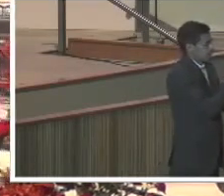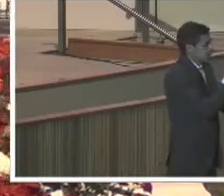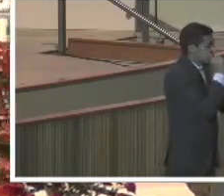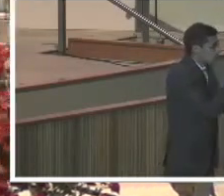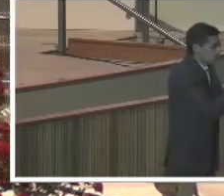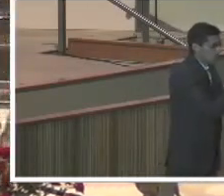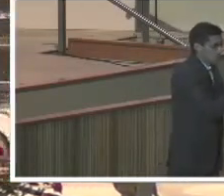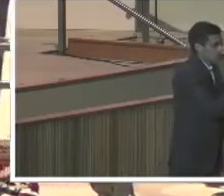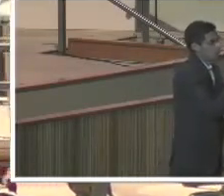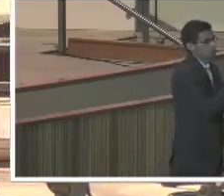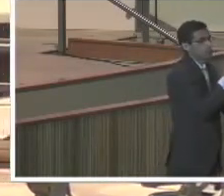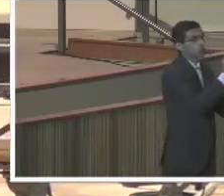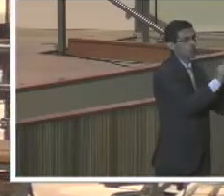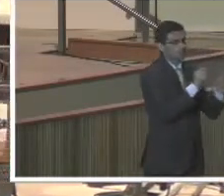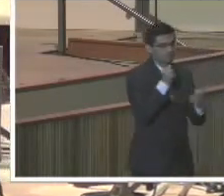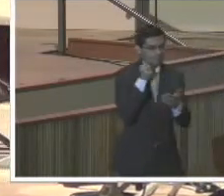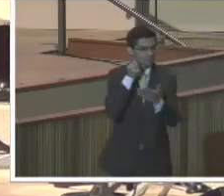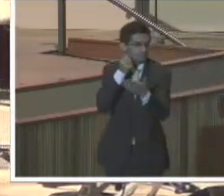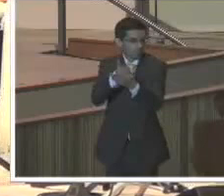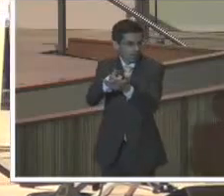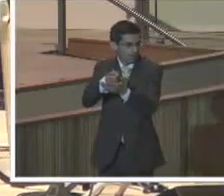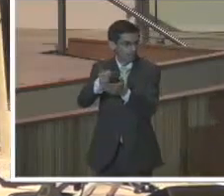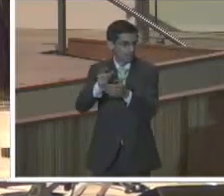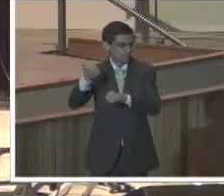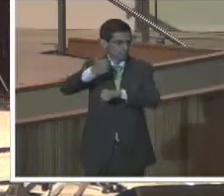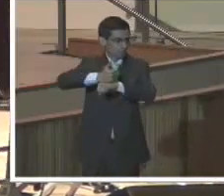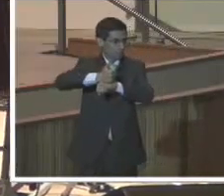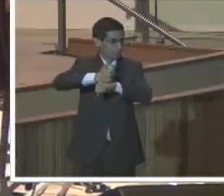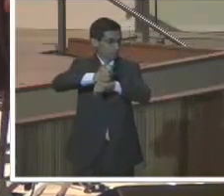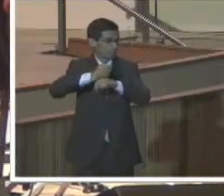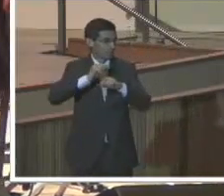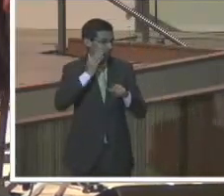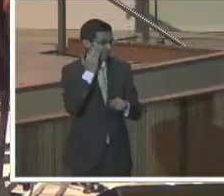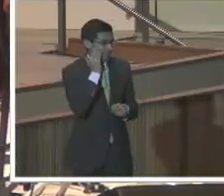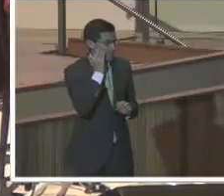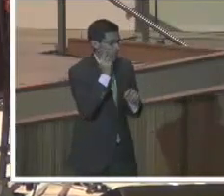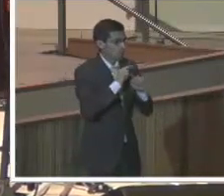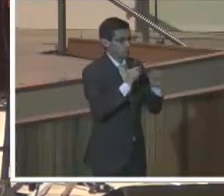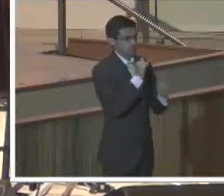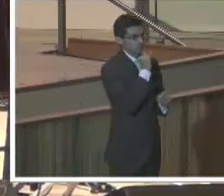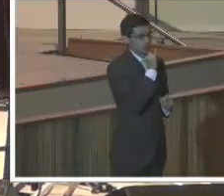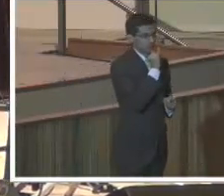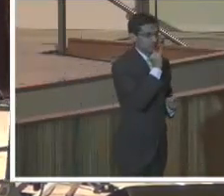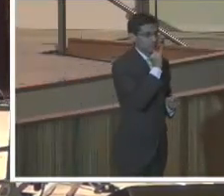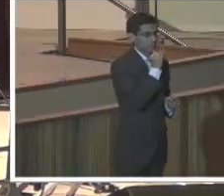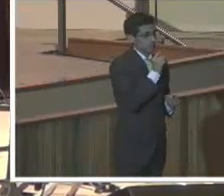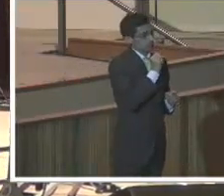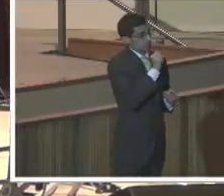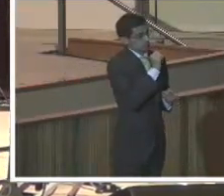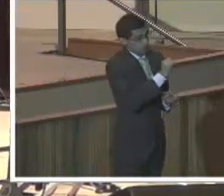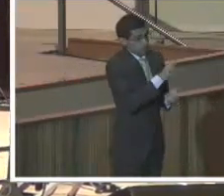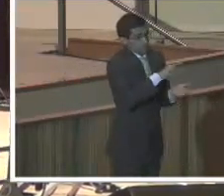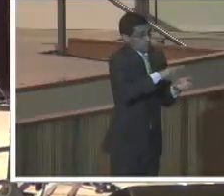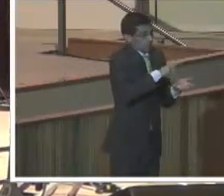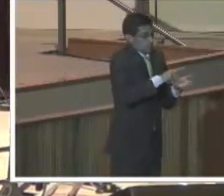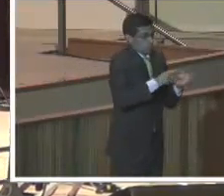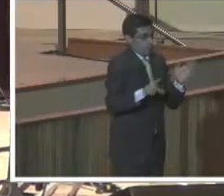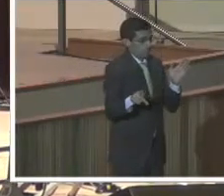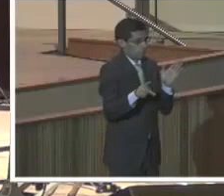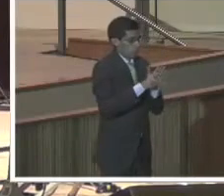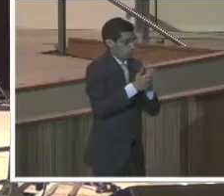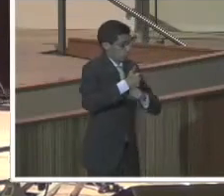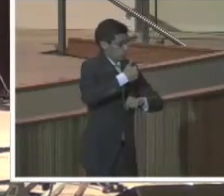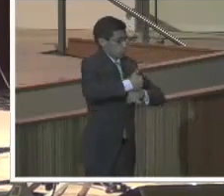dessa ovelha. E como um exemplo desse valor do pastoreio, quando era o próprio dono do rebanho que estava tomando conta,